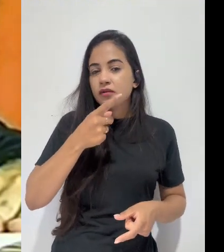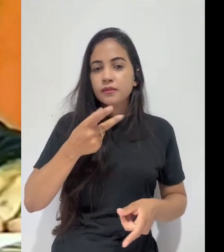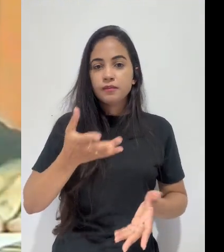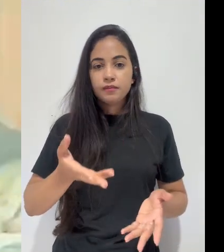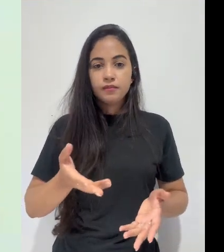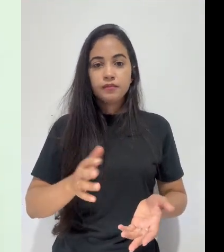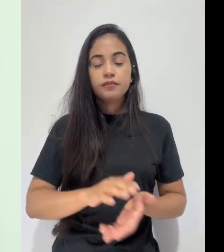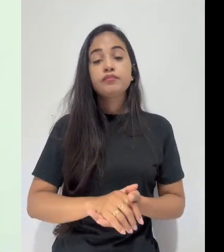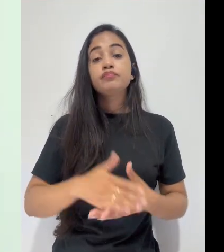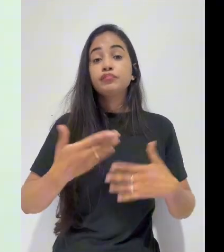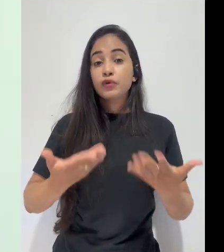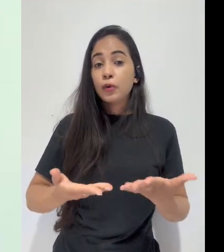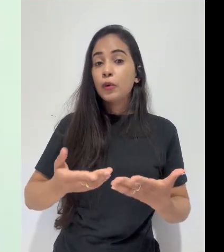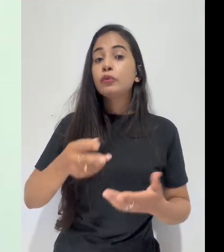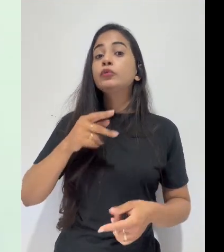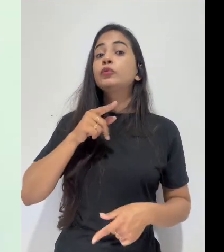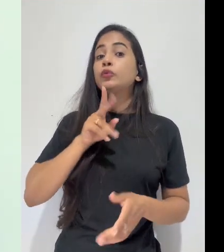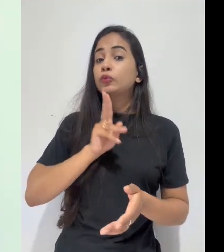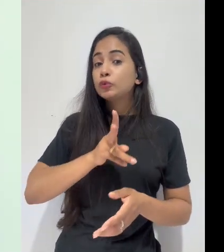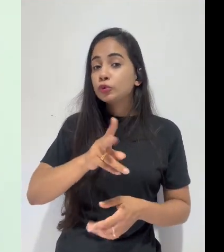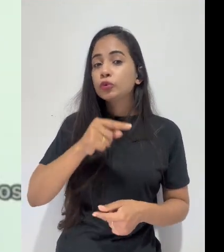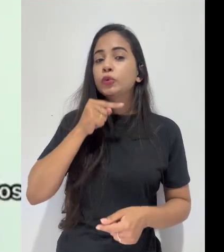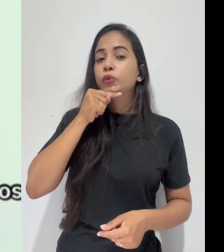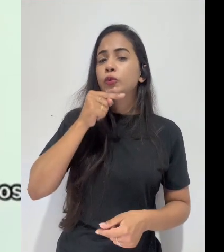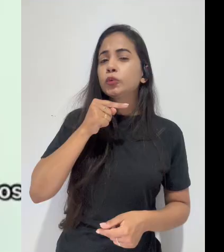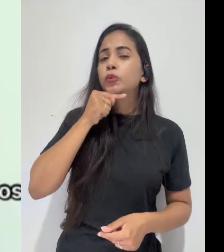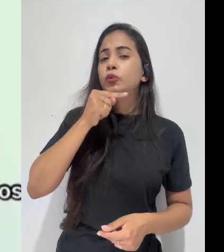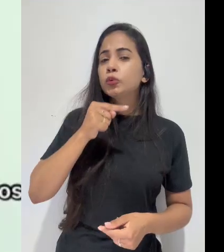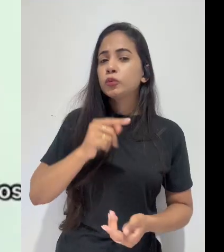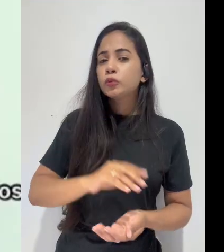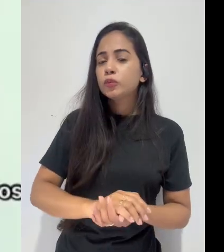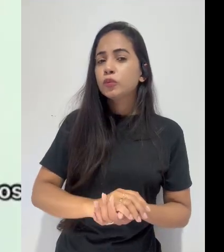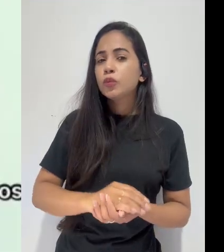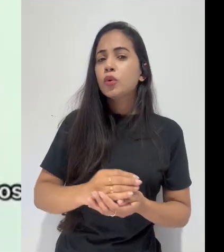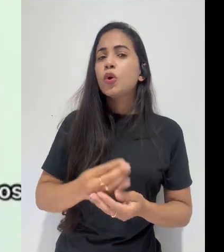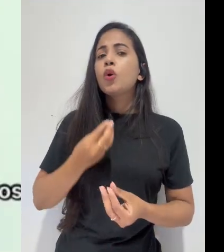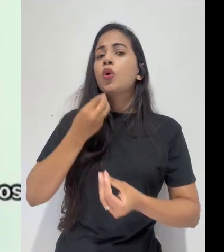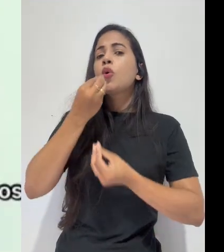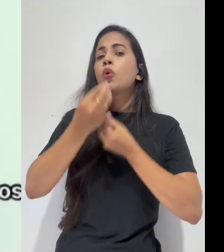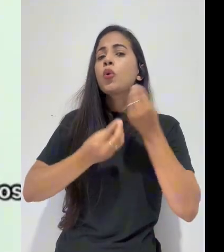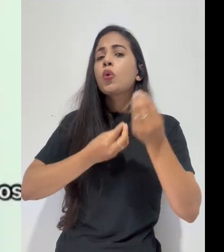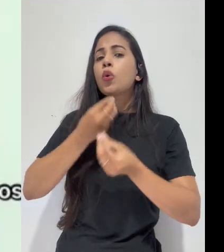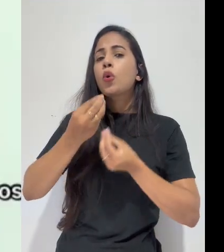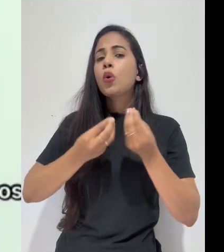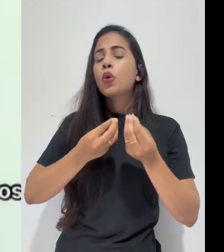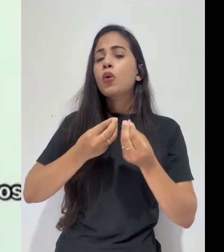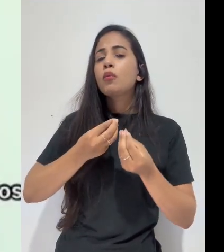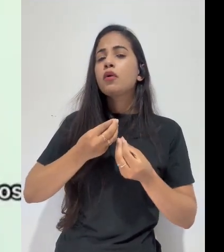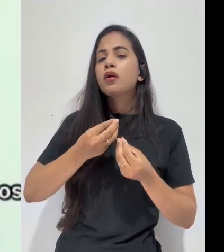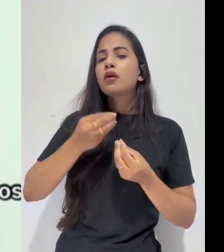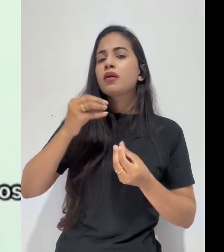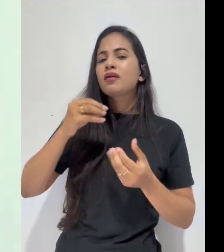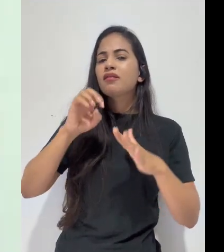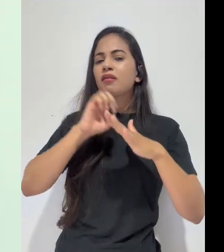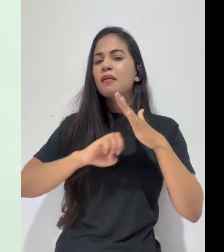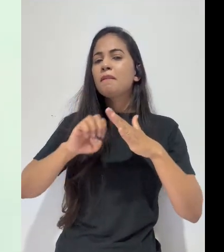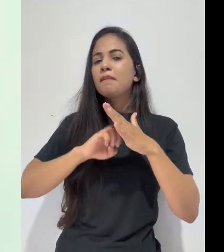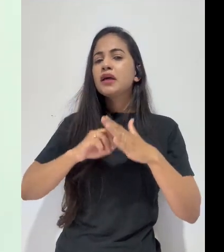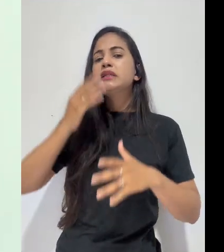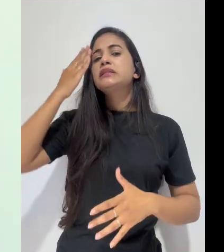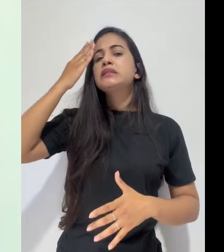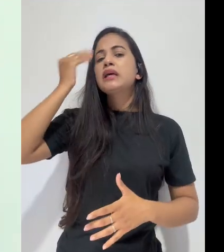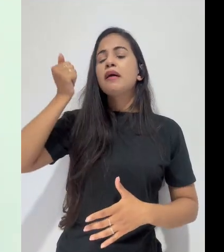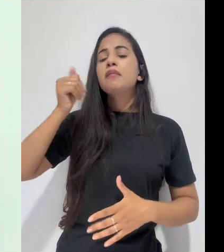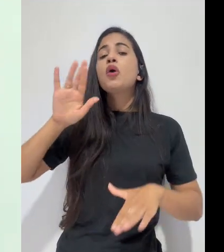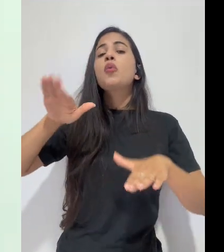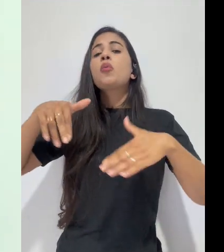divirtam. A dúvida persiste. Como a empresa sabia quem eram os empregados menos necessários? Pelo que